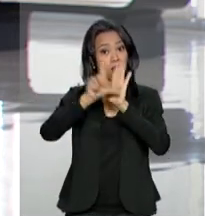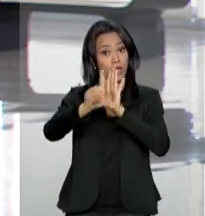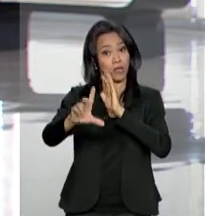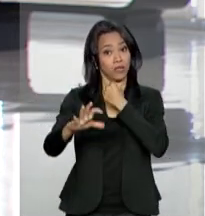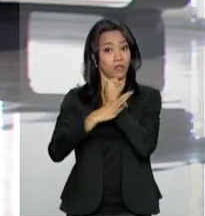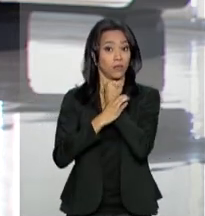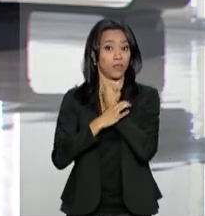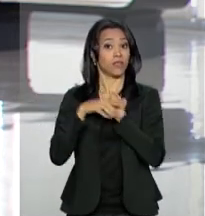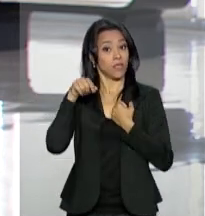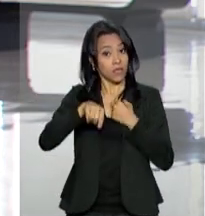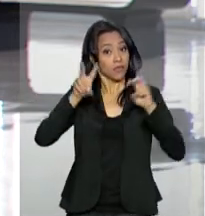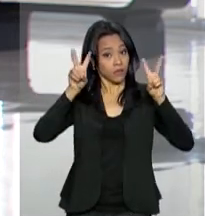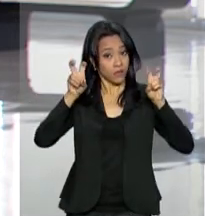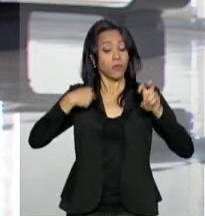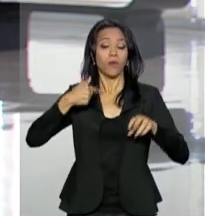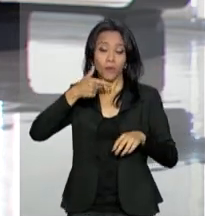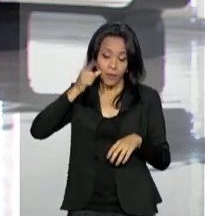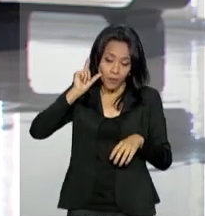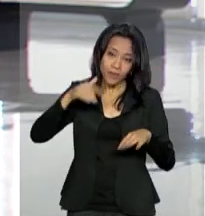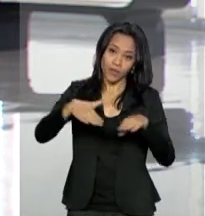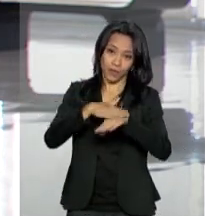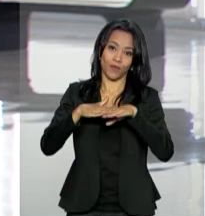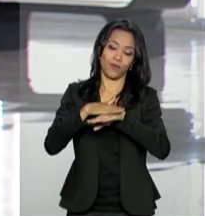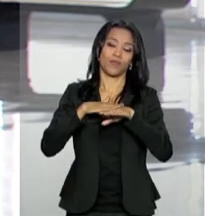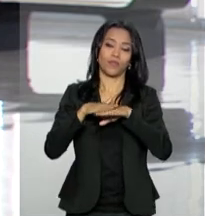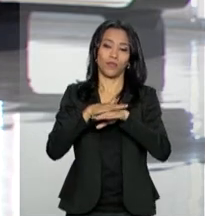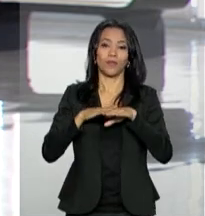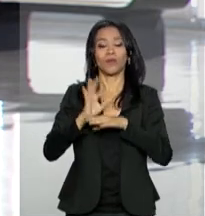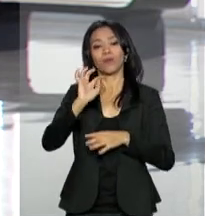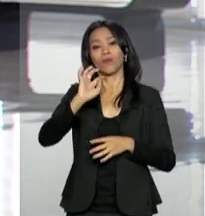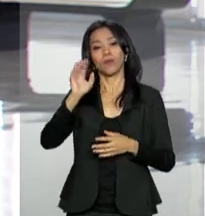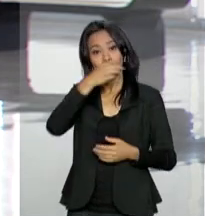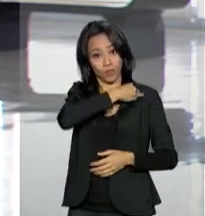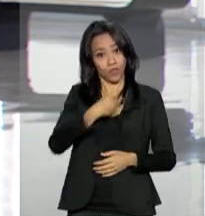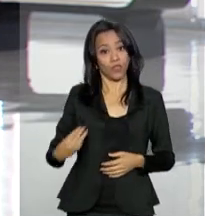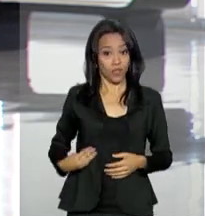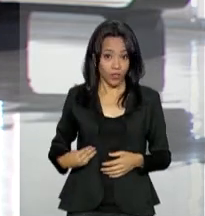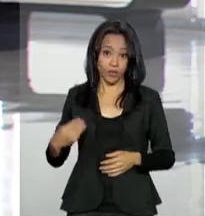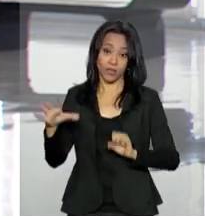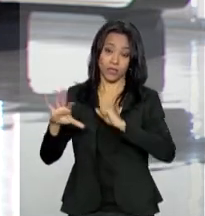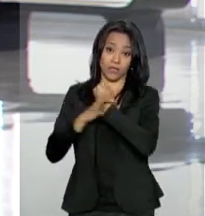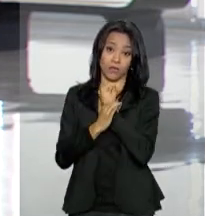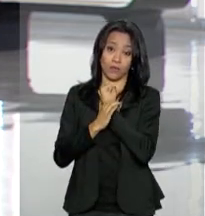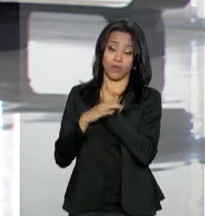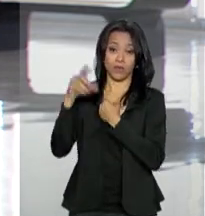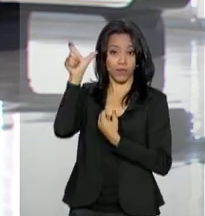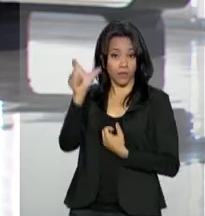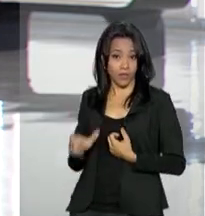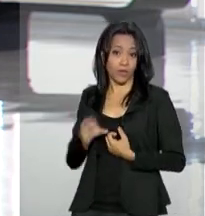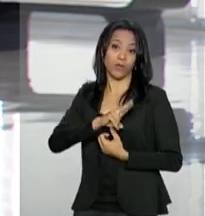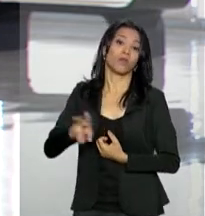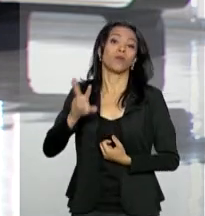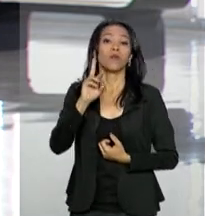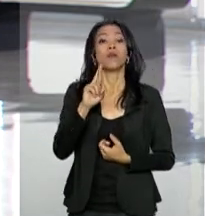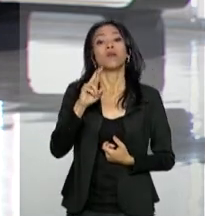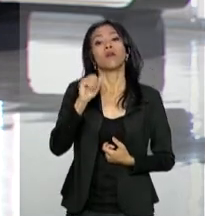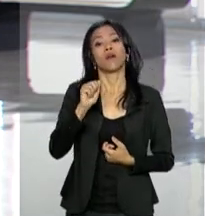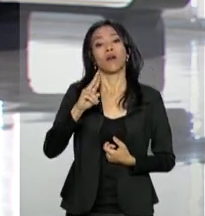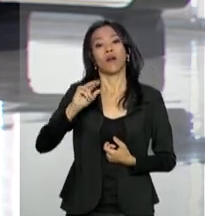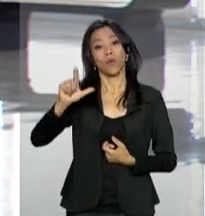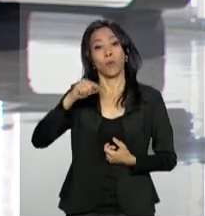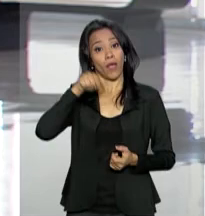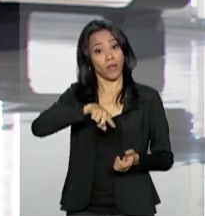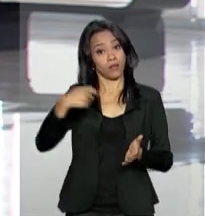michel temer conversou ontem no palácio do jaburu com o ministro da segurança pública raul julgman uma sanção dessa lei